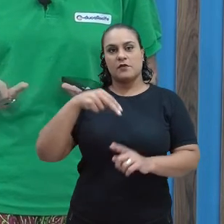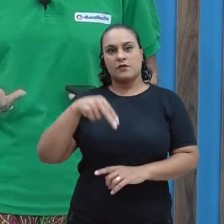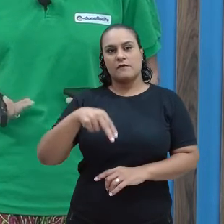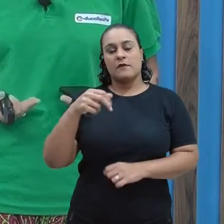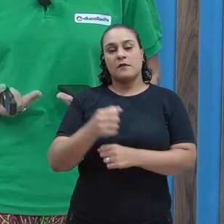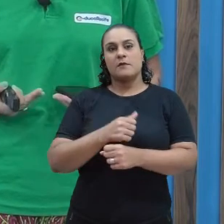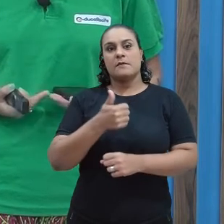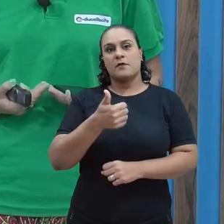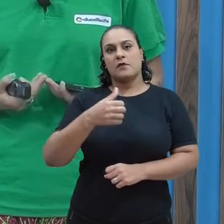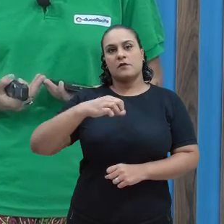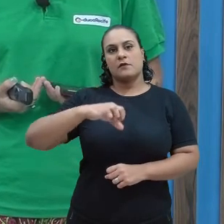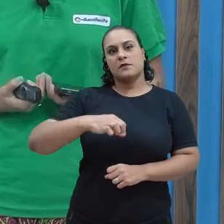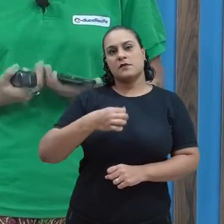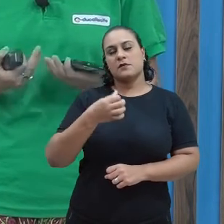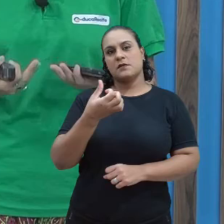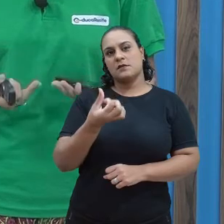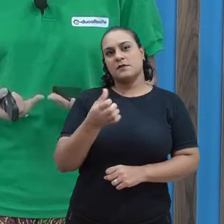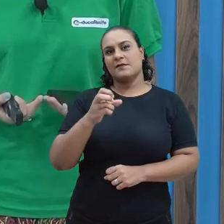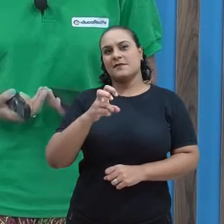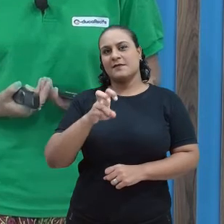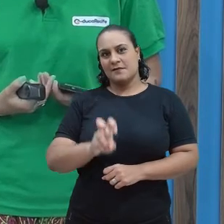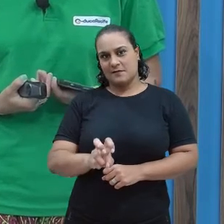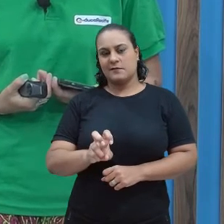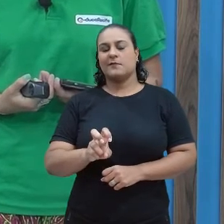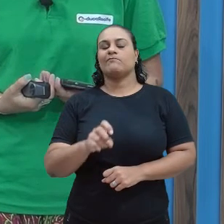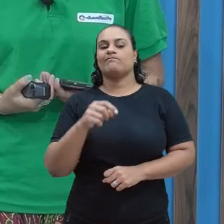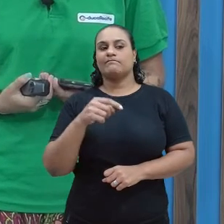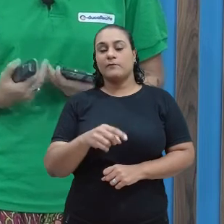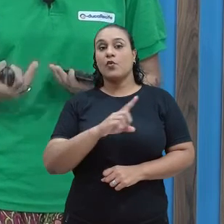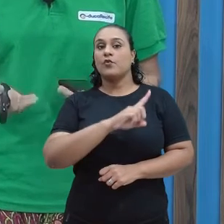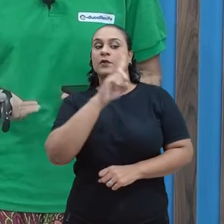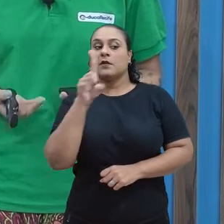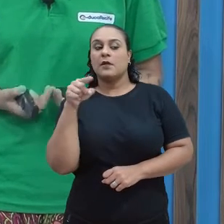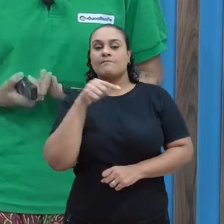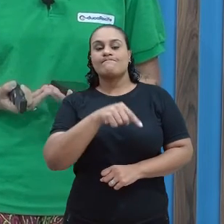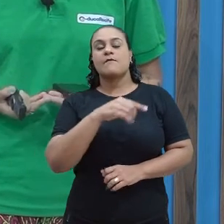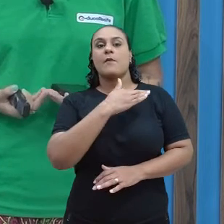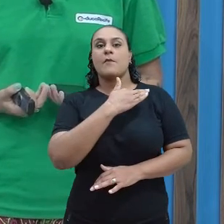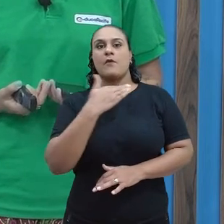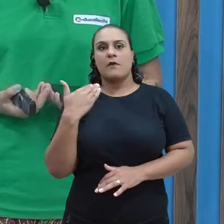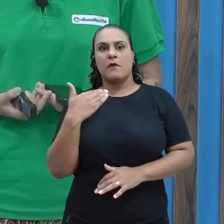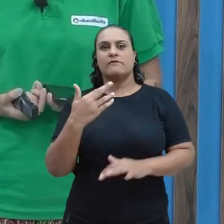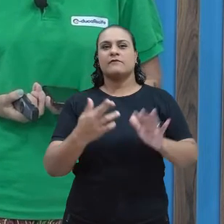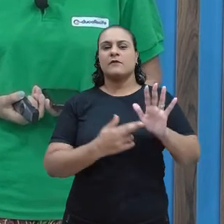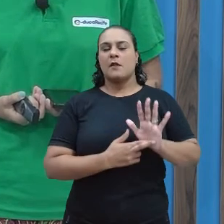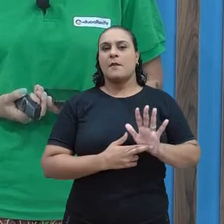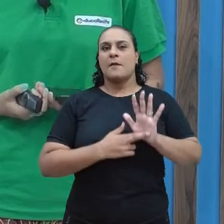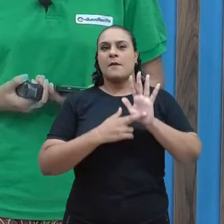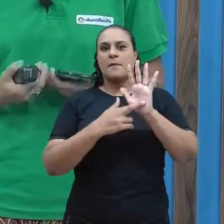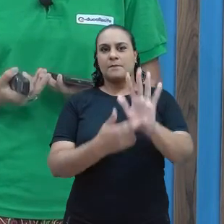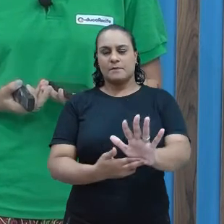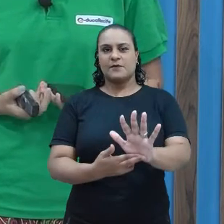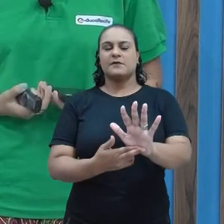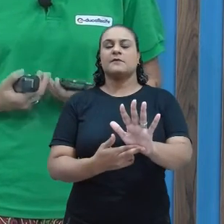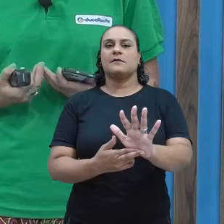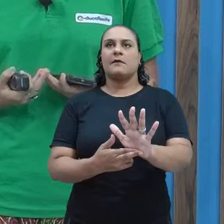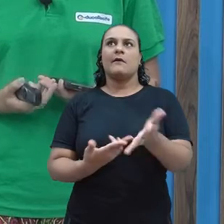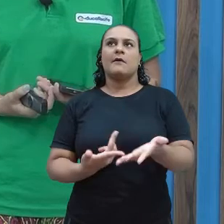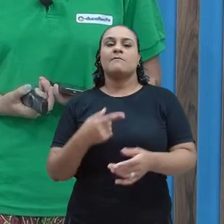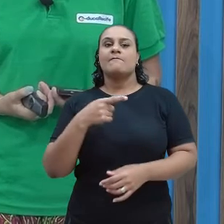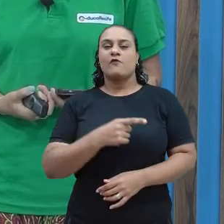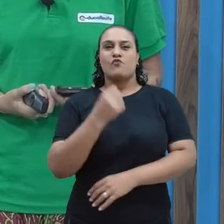Dia da Consciência Negra, para representar, né, aí, exaltar essa figura que foi muito importante de luta,